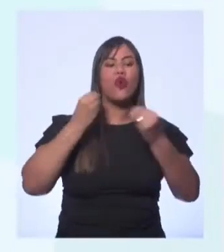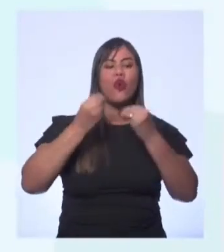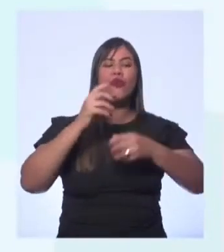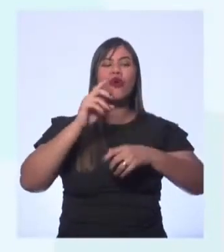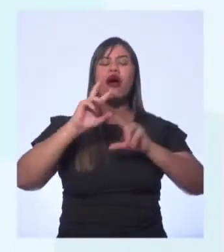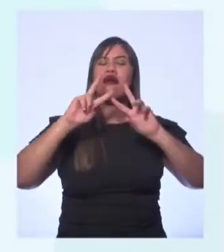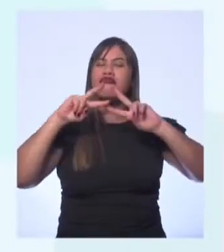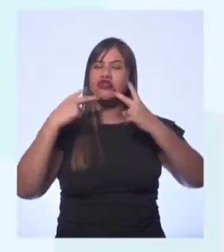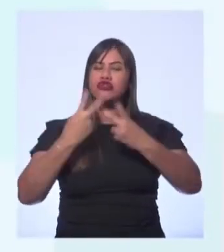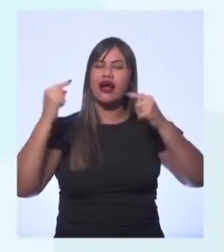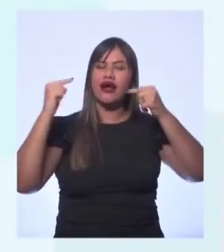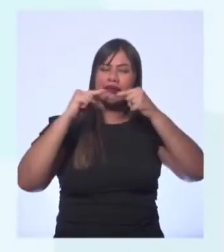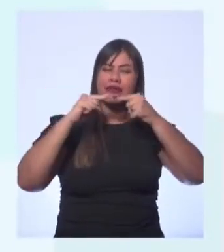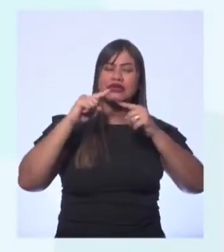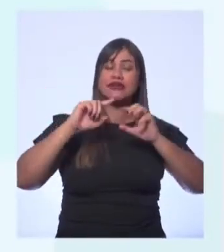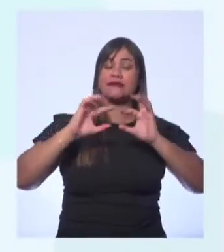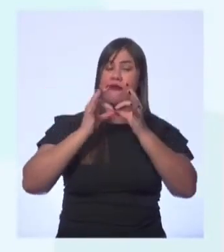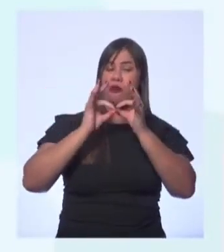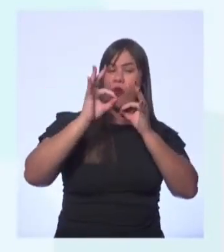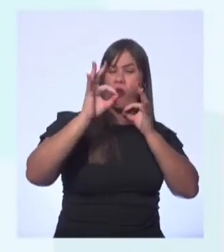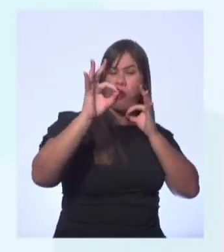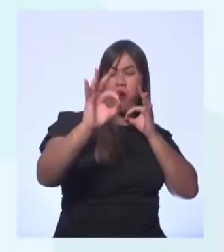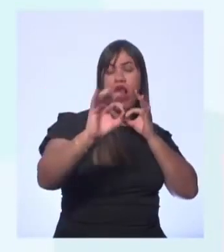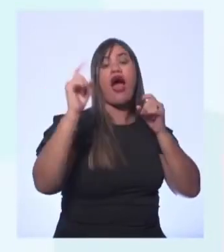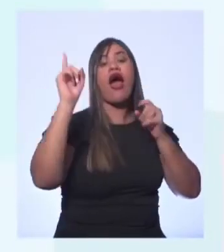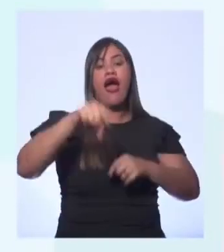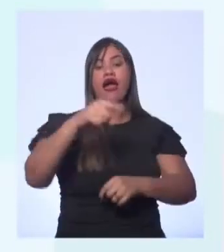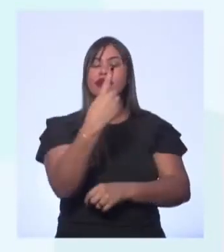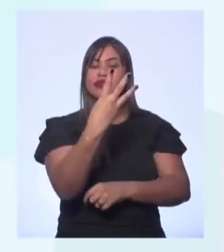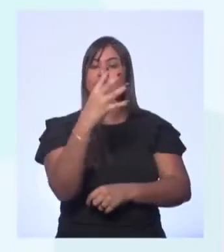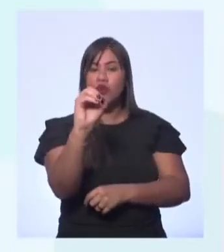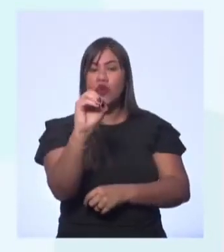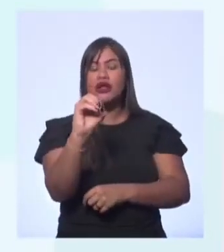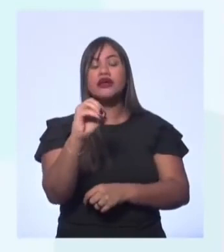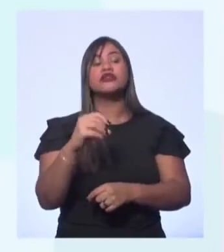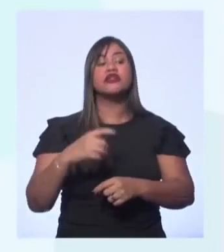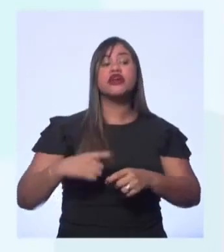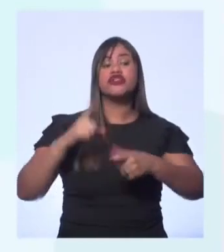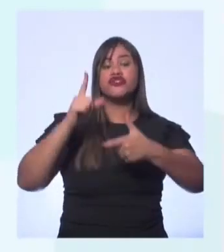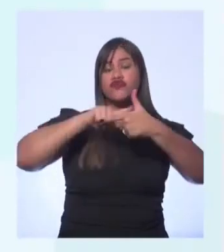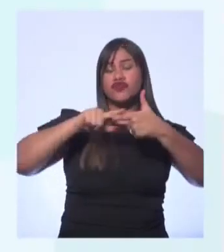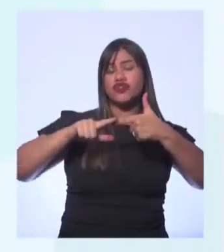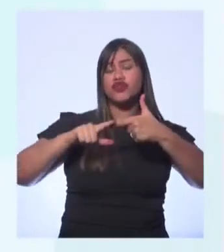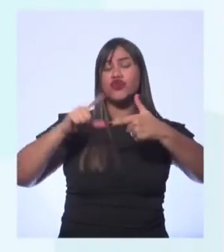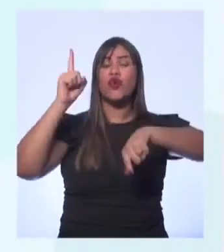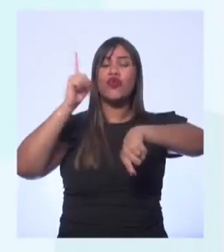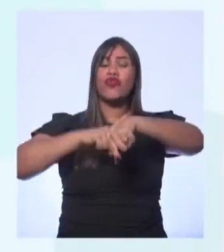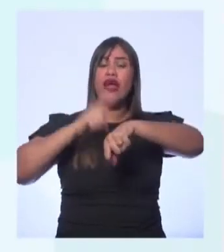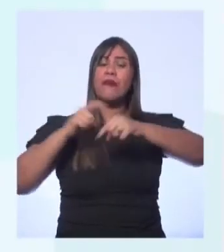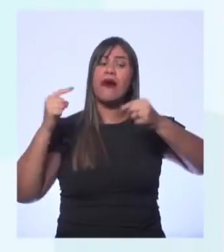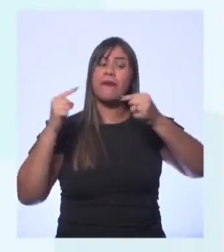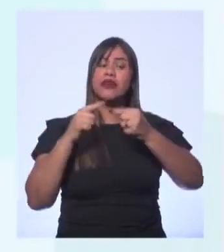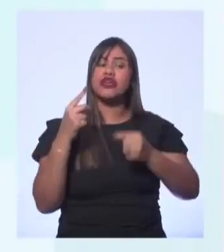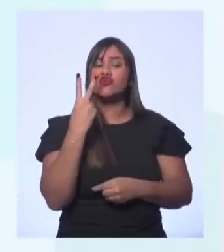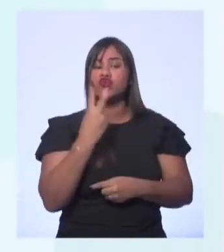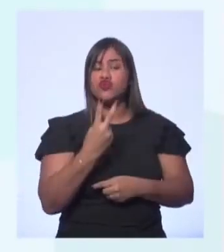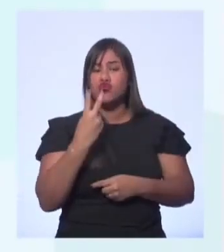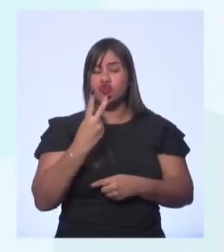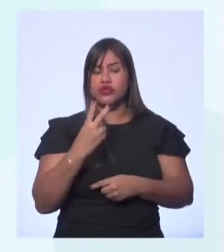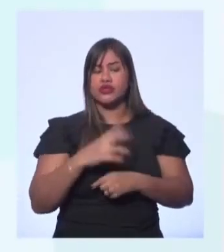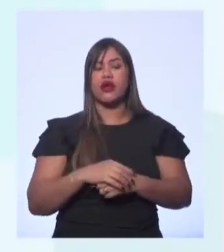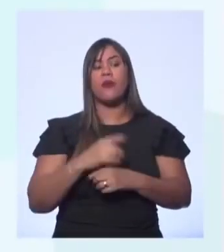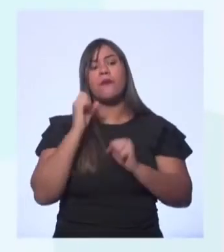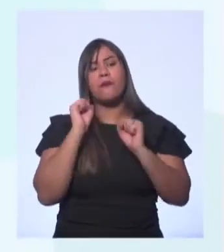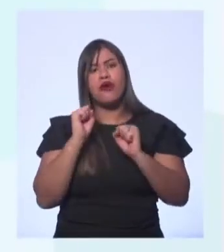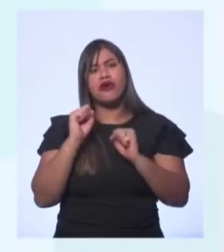que é 140 quilômetros, dividido pelo tempo, que são 2 horas. Ah, mas eu posso escrever em cima quilômetros e